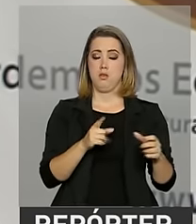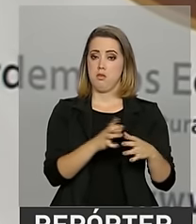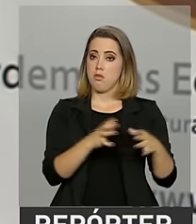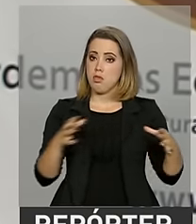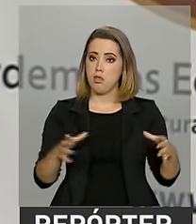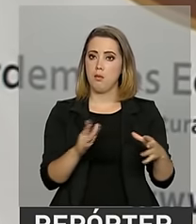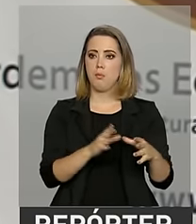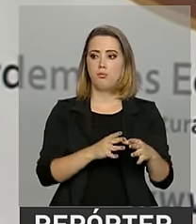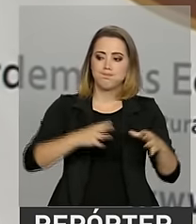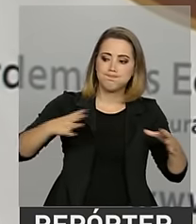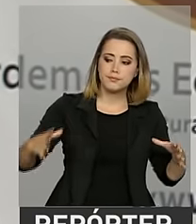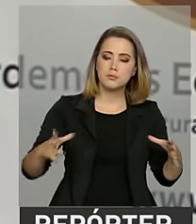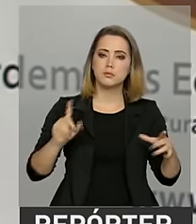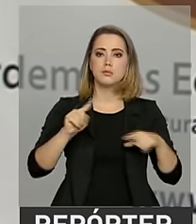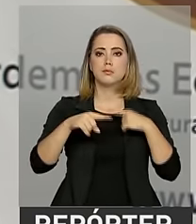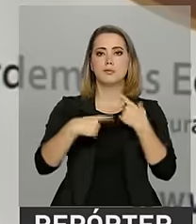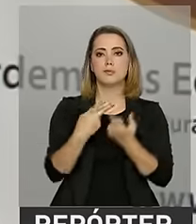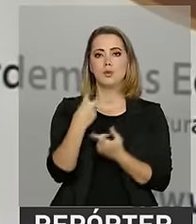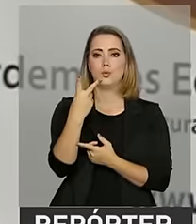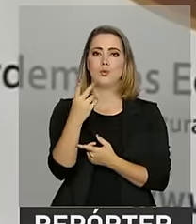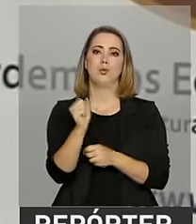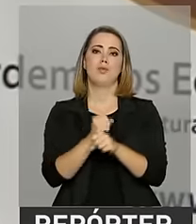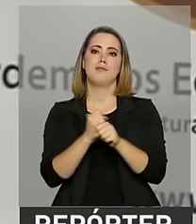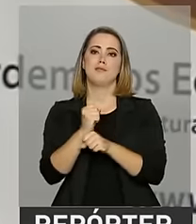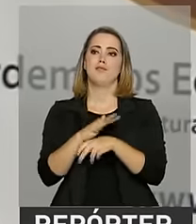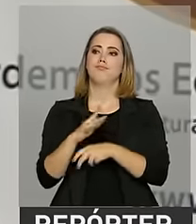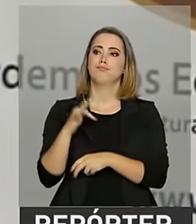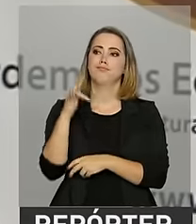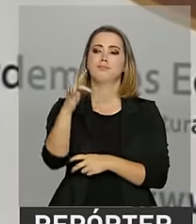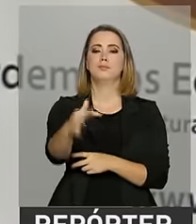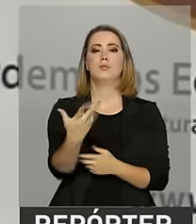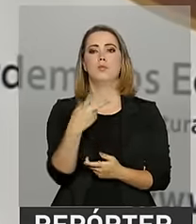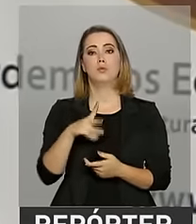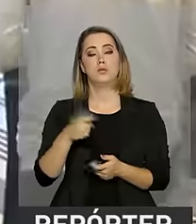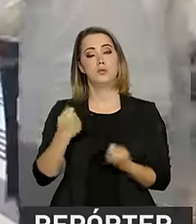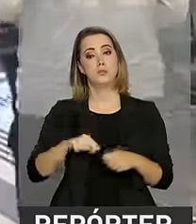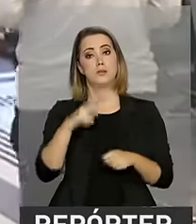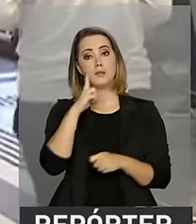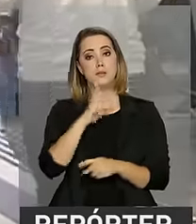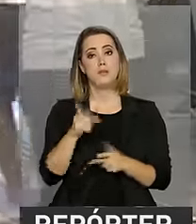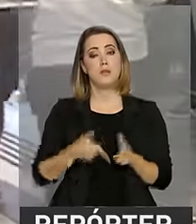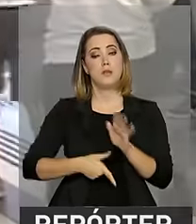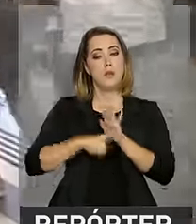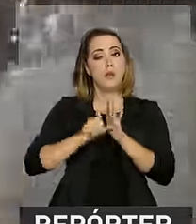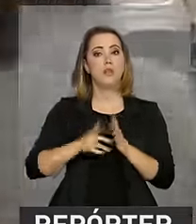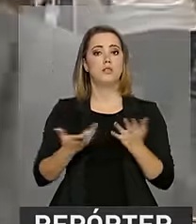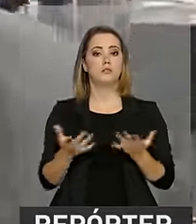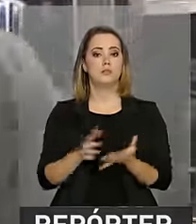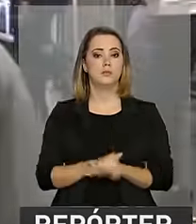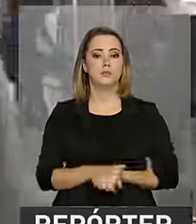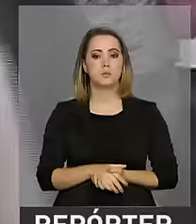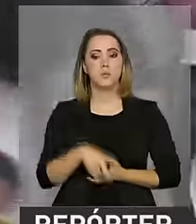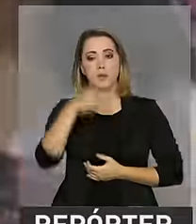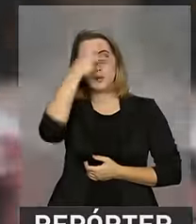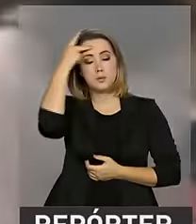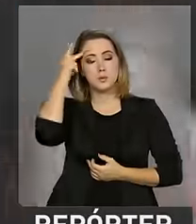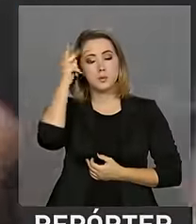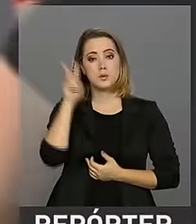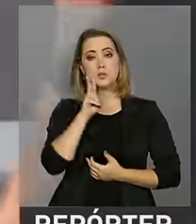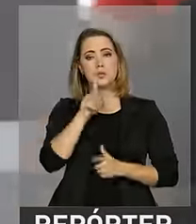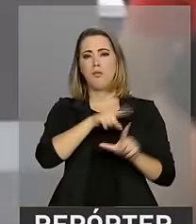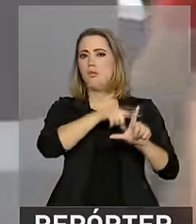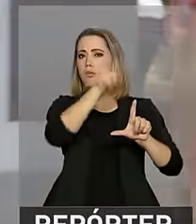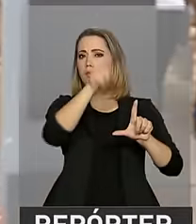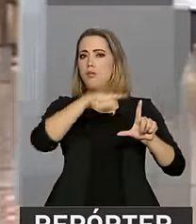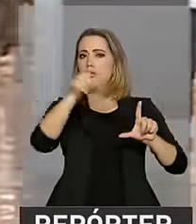que venha daqui a 1 ano 2 anos ele tem que se precaver anteriormente quem sente no cotidiano e no bolso as variações da